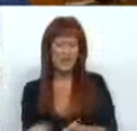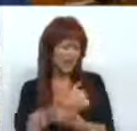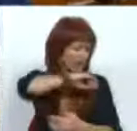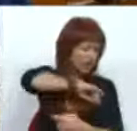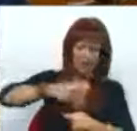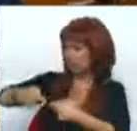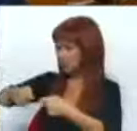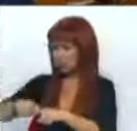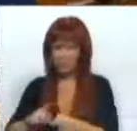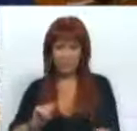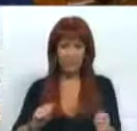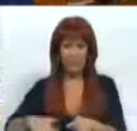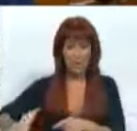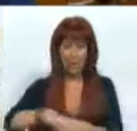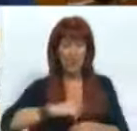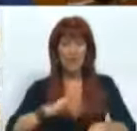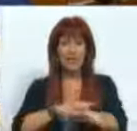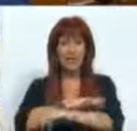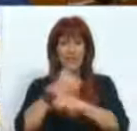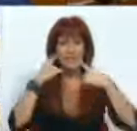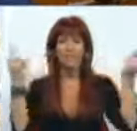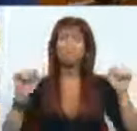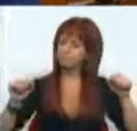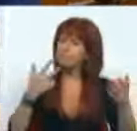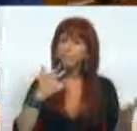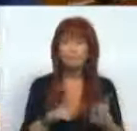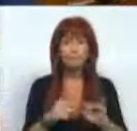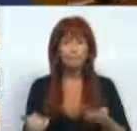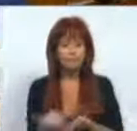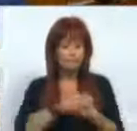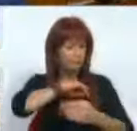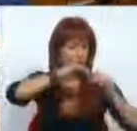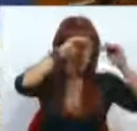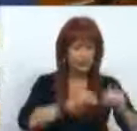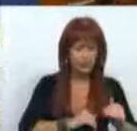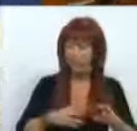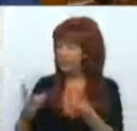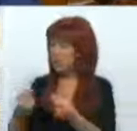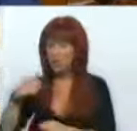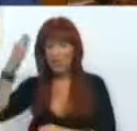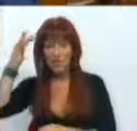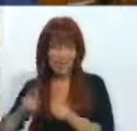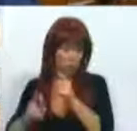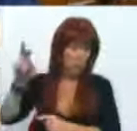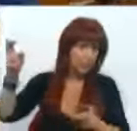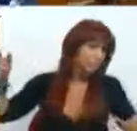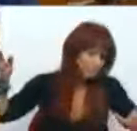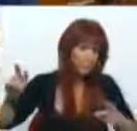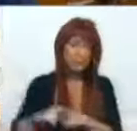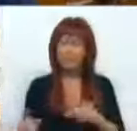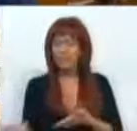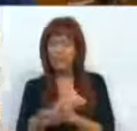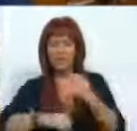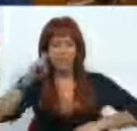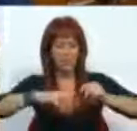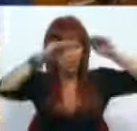receita e a despesa no universo das administrações públicas. Sim, é verdade que a receita caiu quando o orçamento projeta uma subida. A